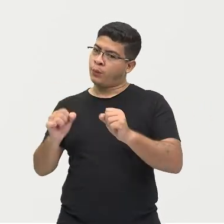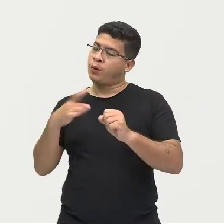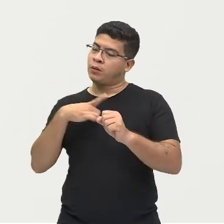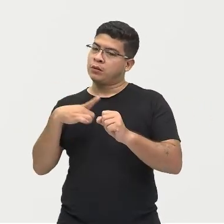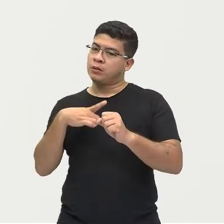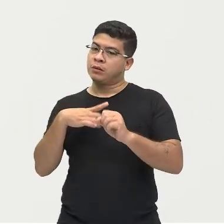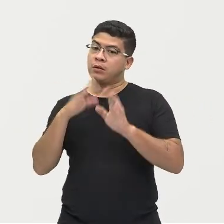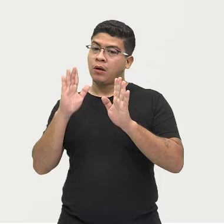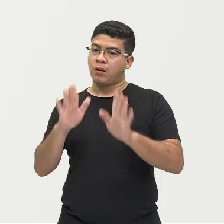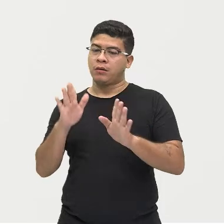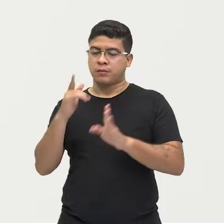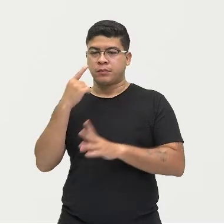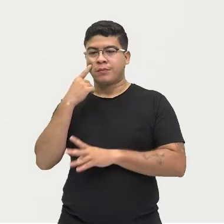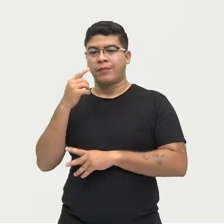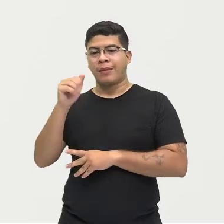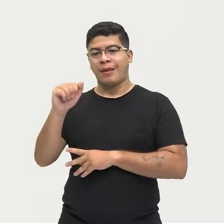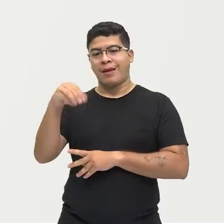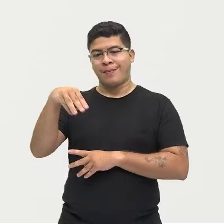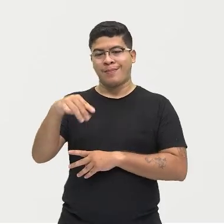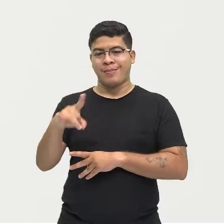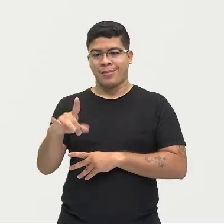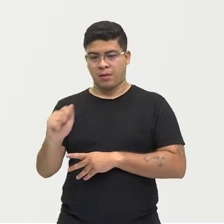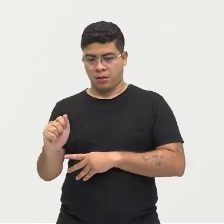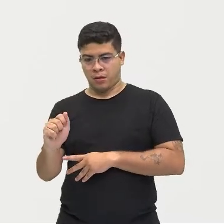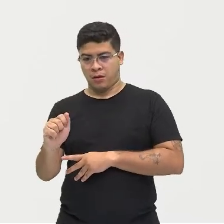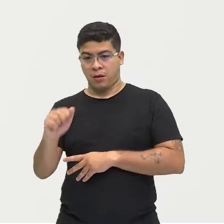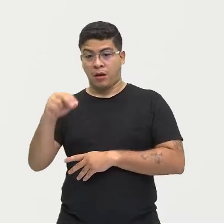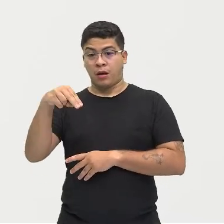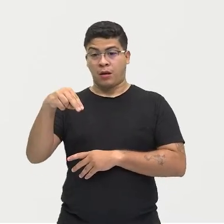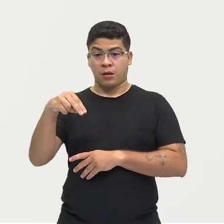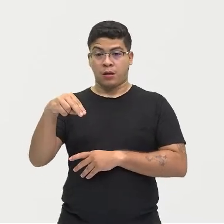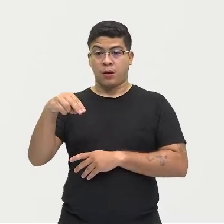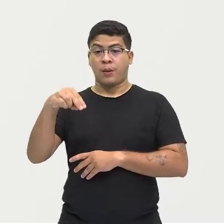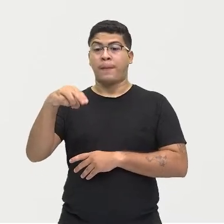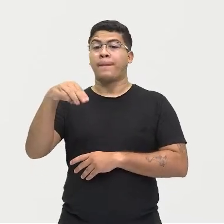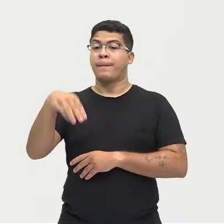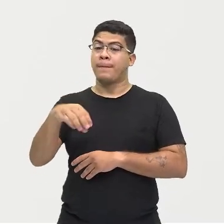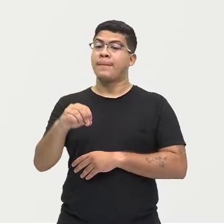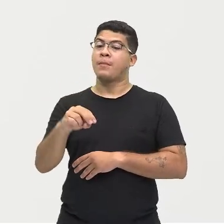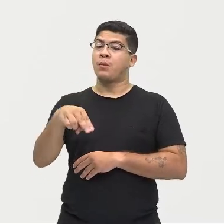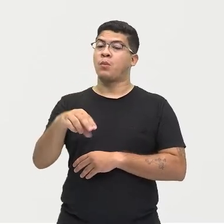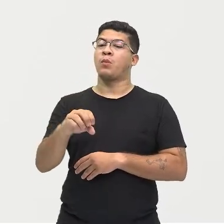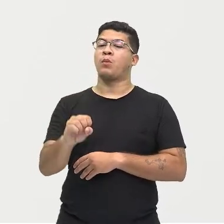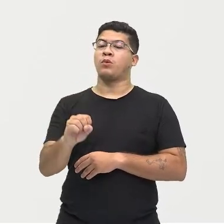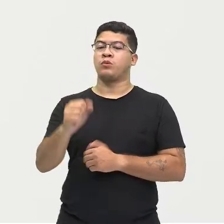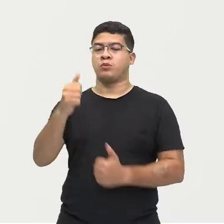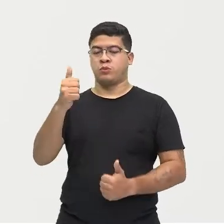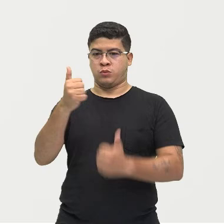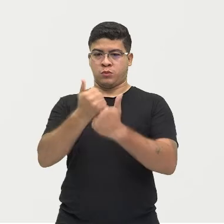no nitrogênio ou se está no resto da cadeia. Então, vai ser